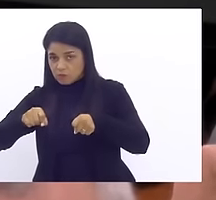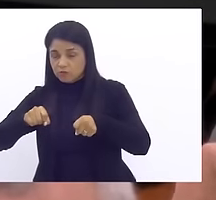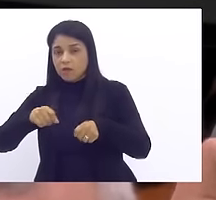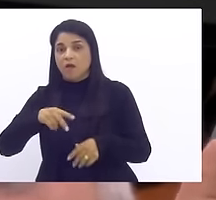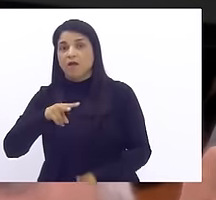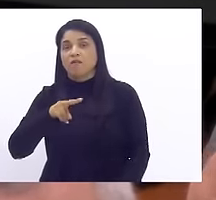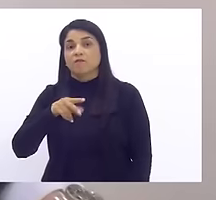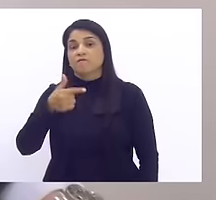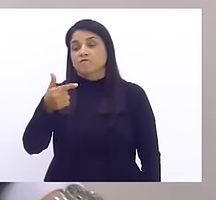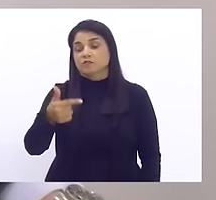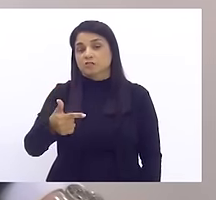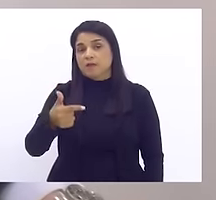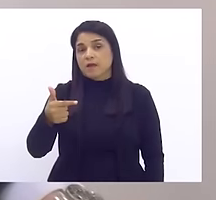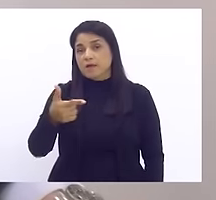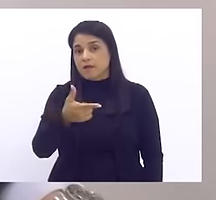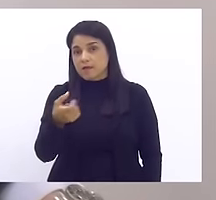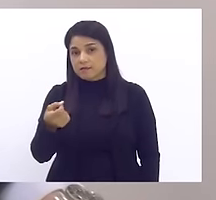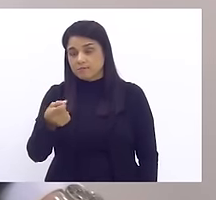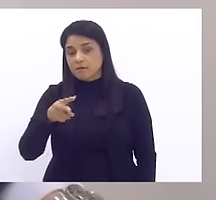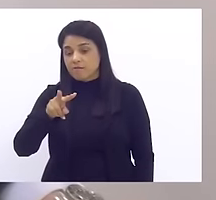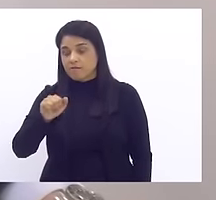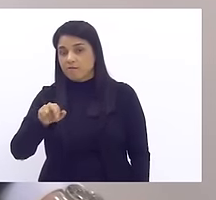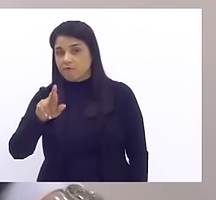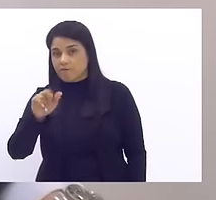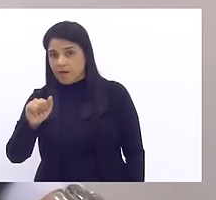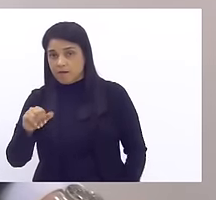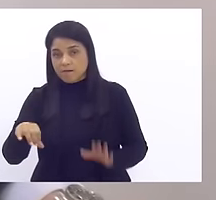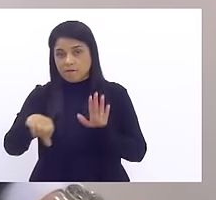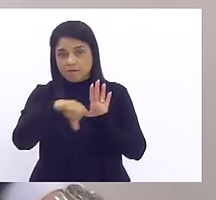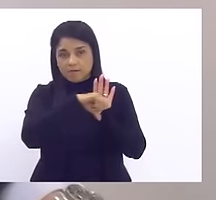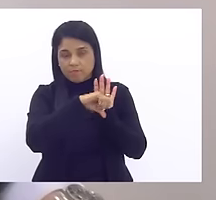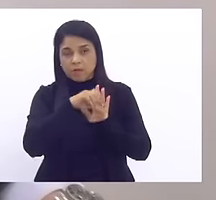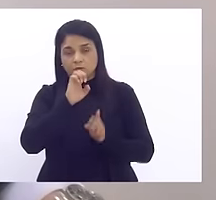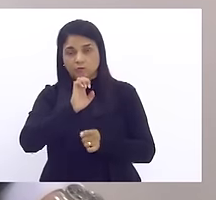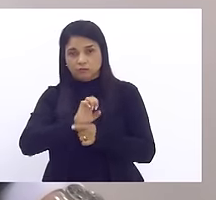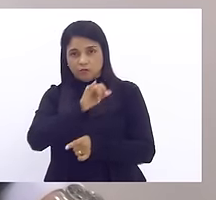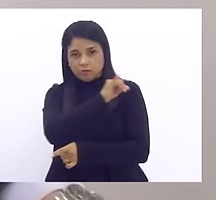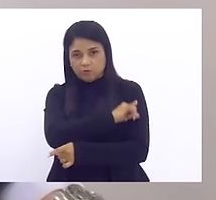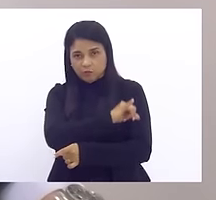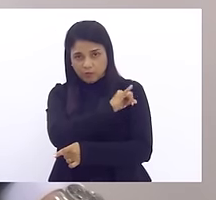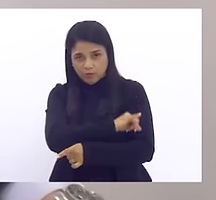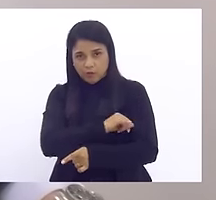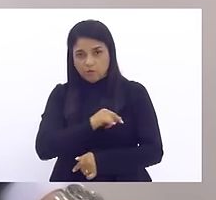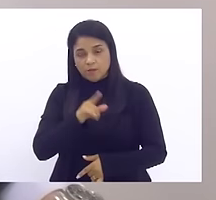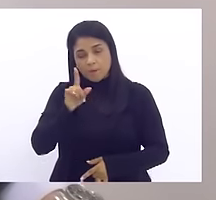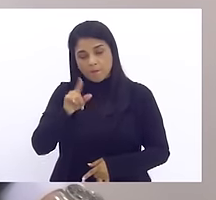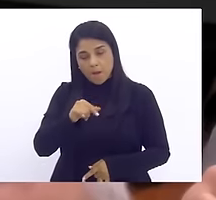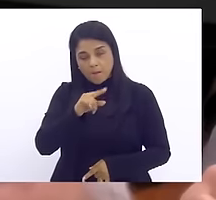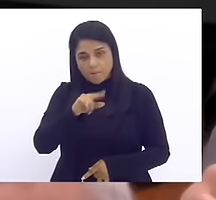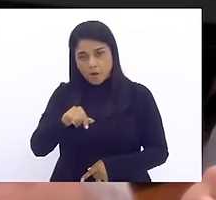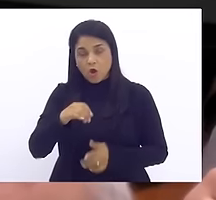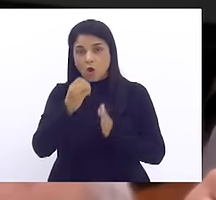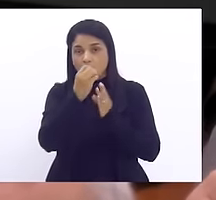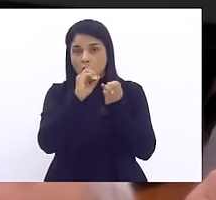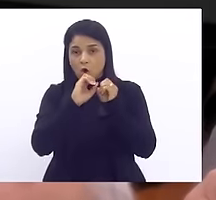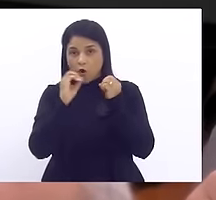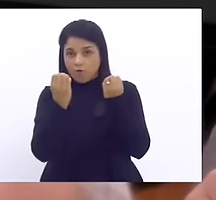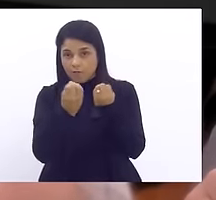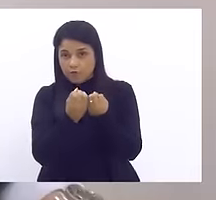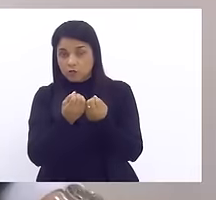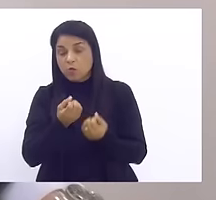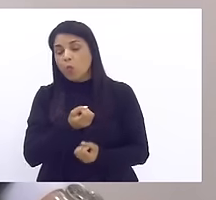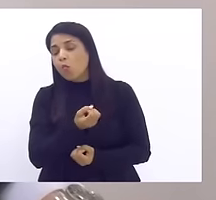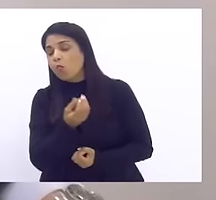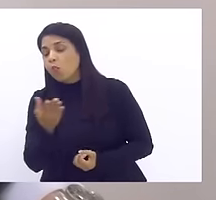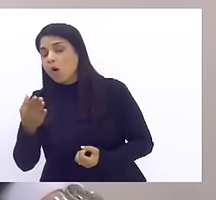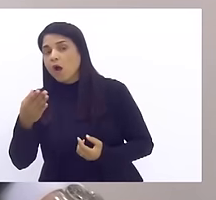as peças eu tenho aqui Inclusive a cópia da representação por inutilização eu tenho aqui o último Ofício que foi enviado